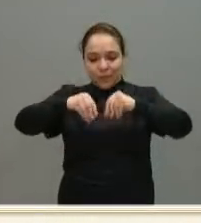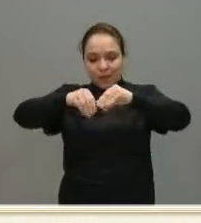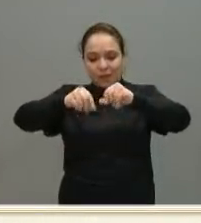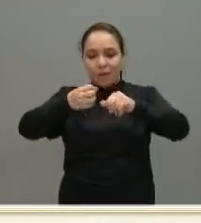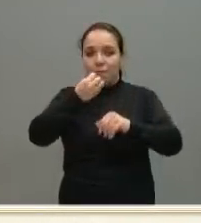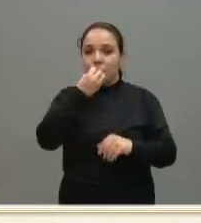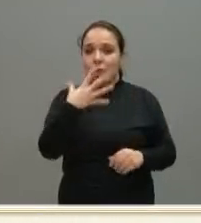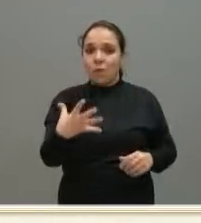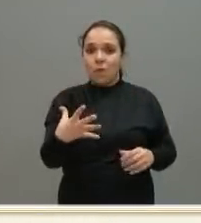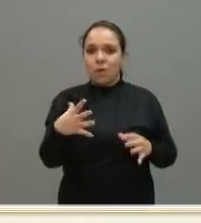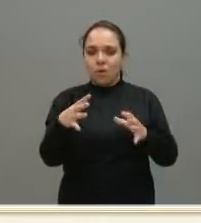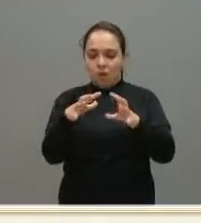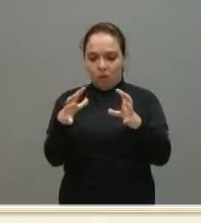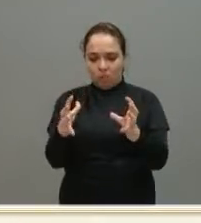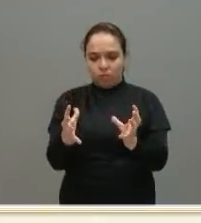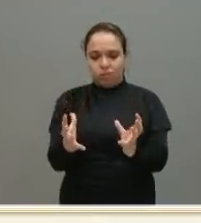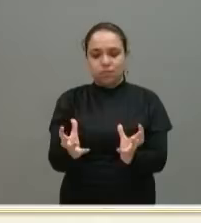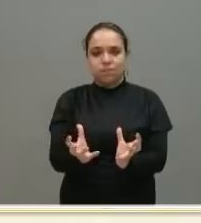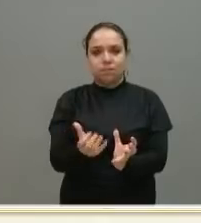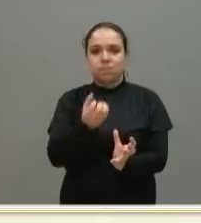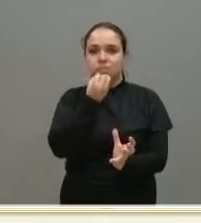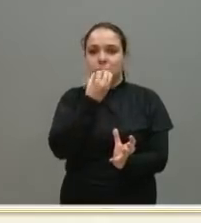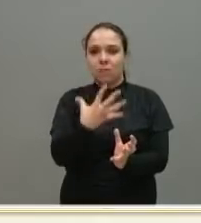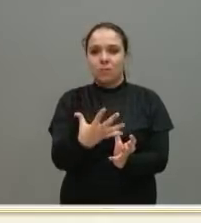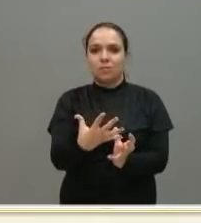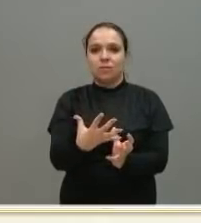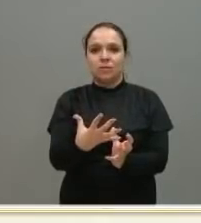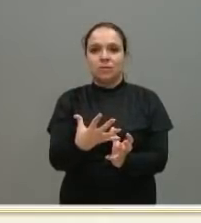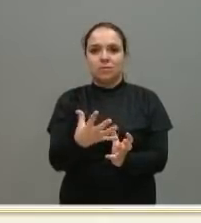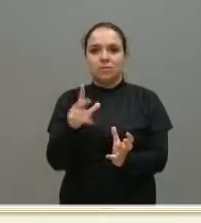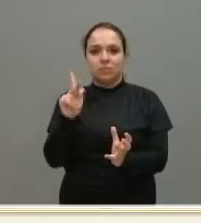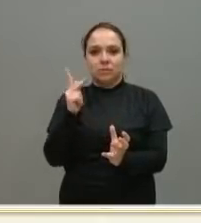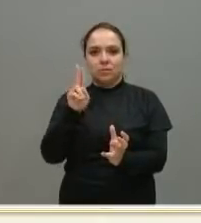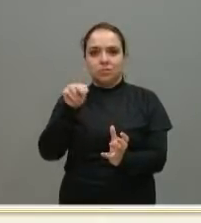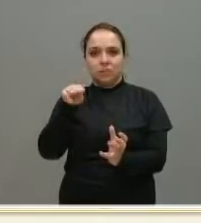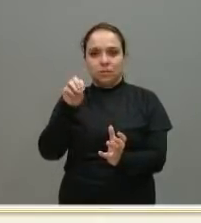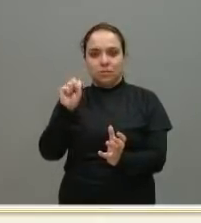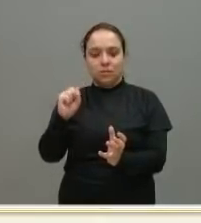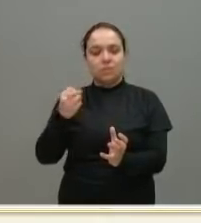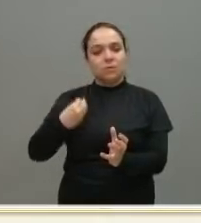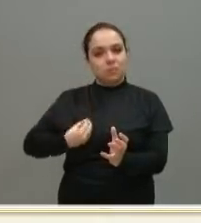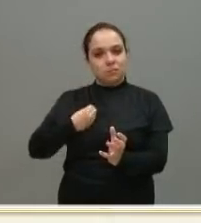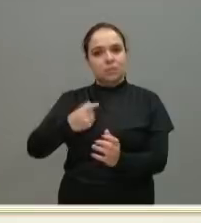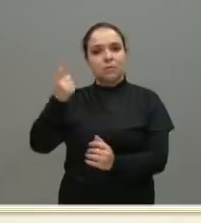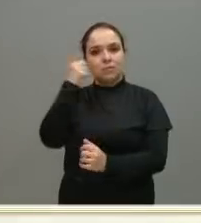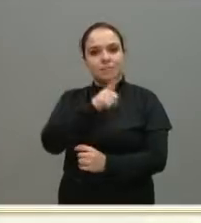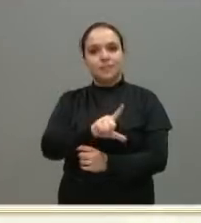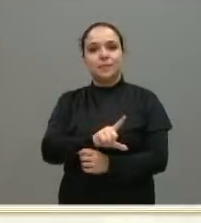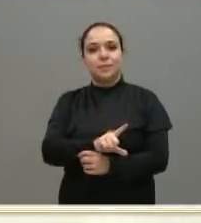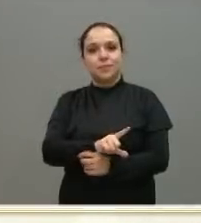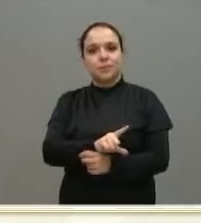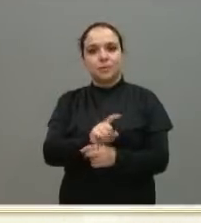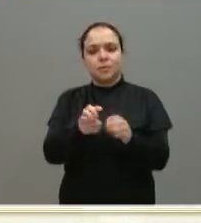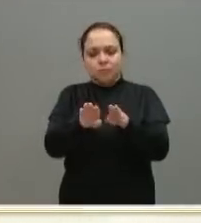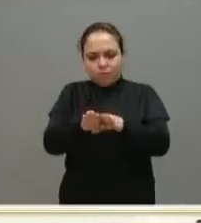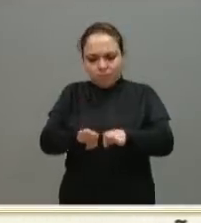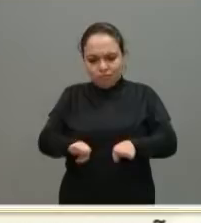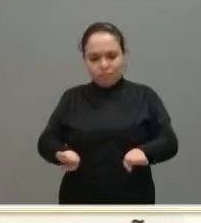boa, humus no vaso, então ele tem vida. Deus nos fez de uma terra